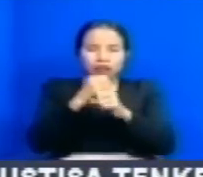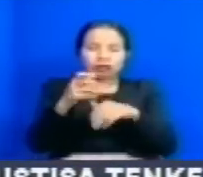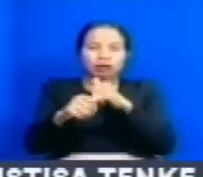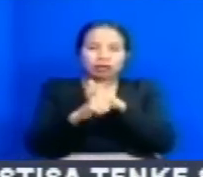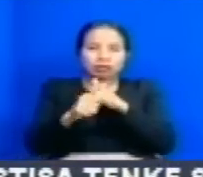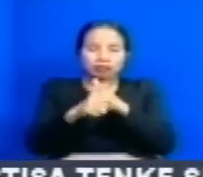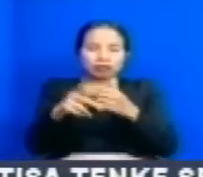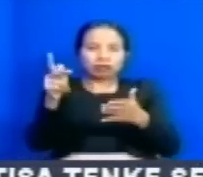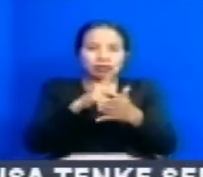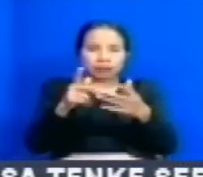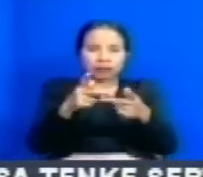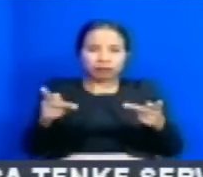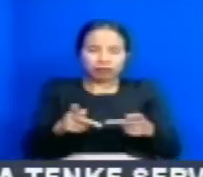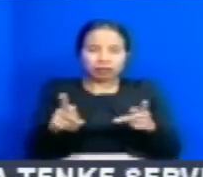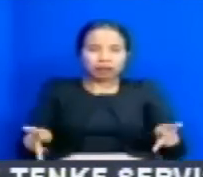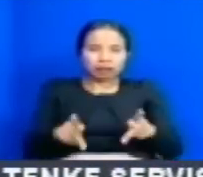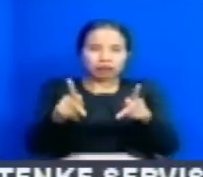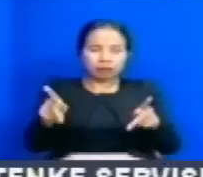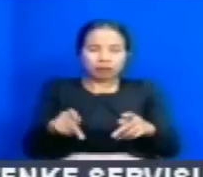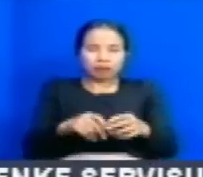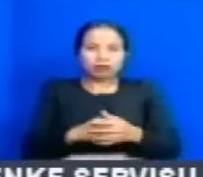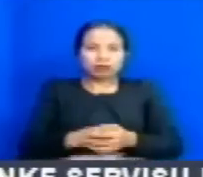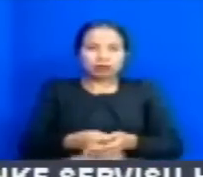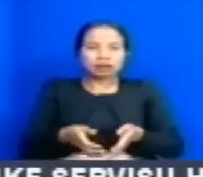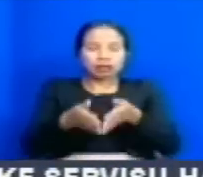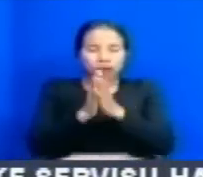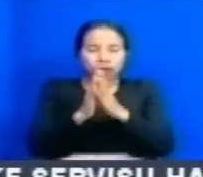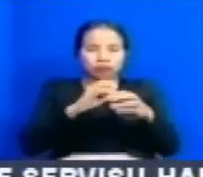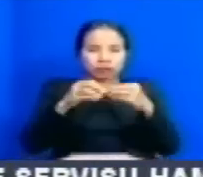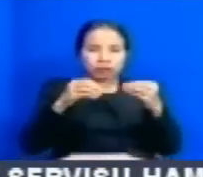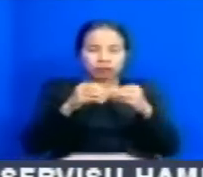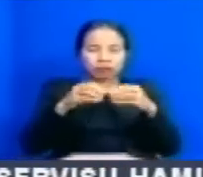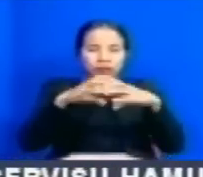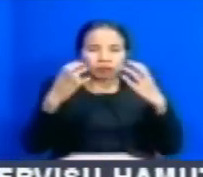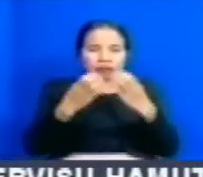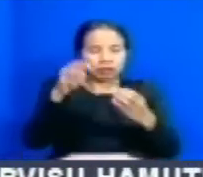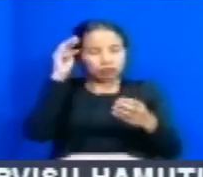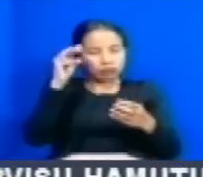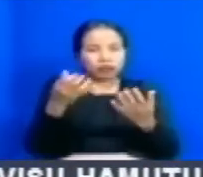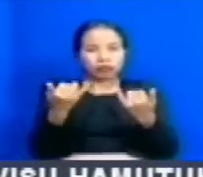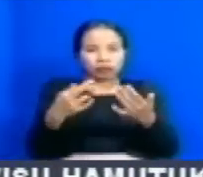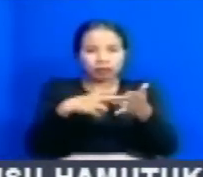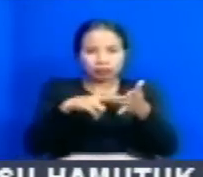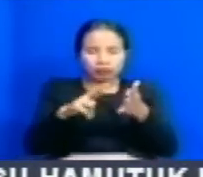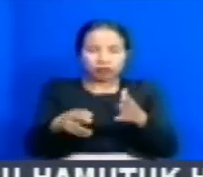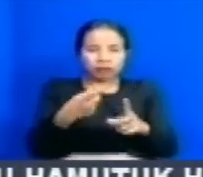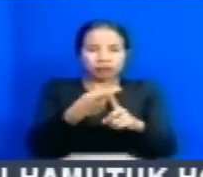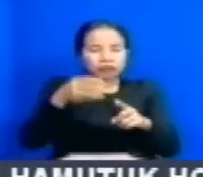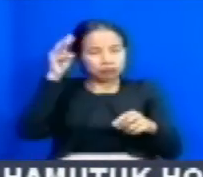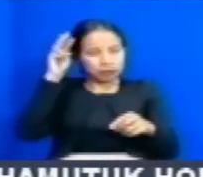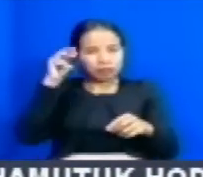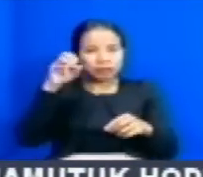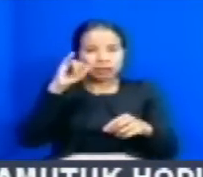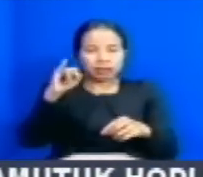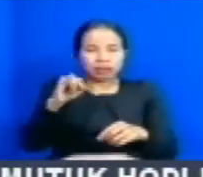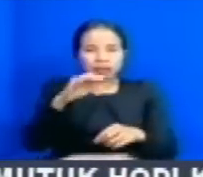em público. O serviço turbe o diretiva conjunta nebe o conselho ministro em aprova a senene o ministro do interior o ministro de